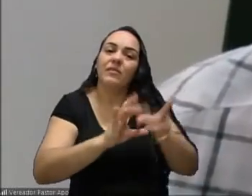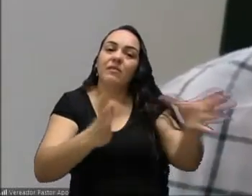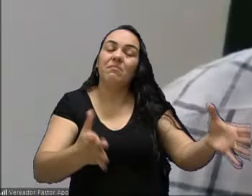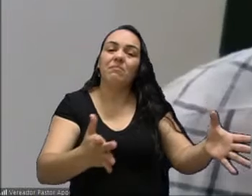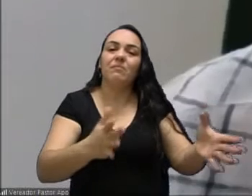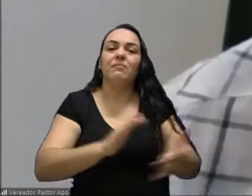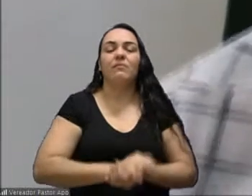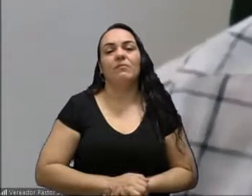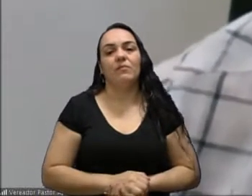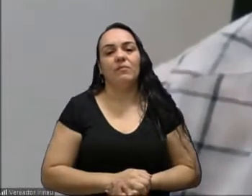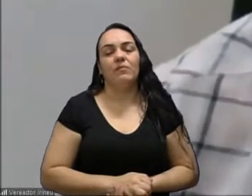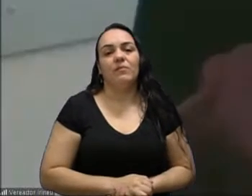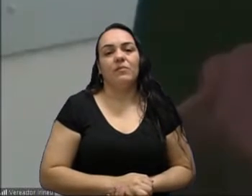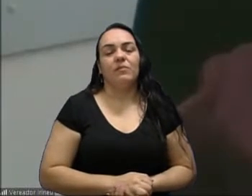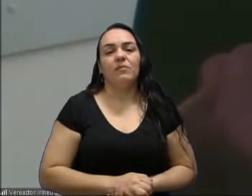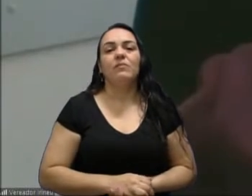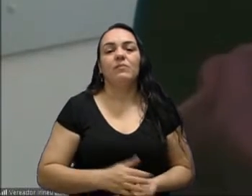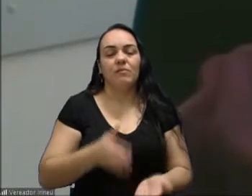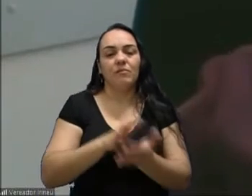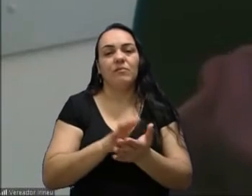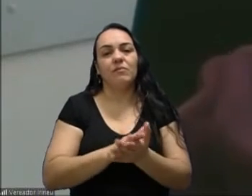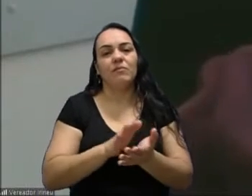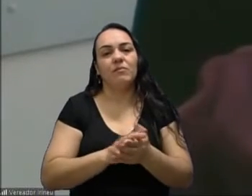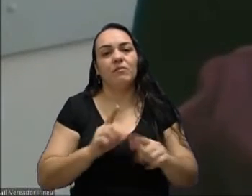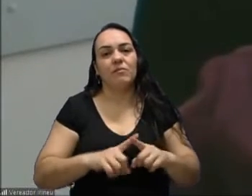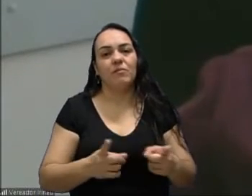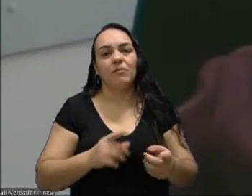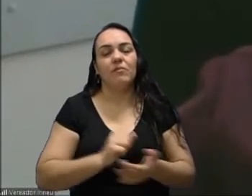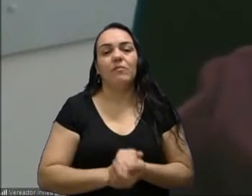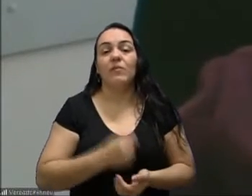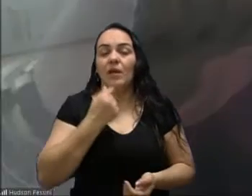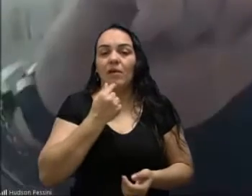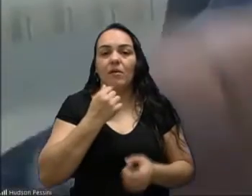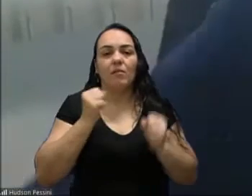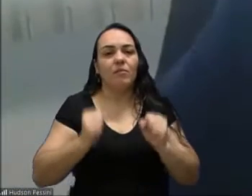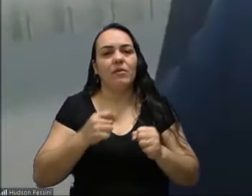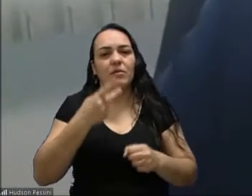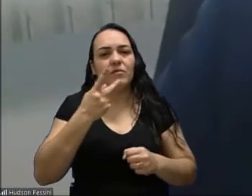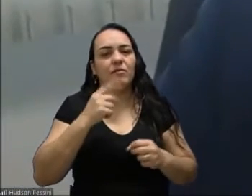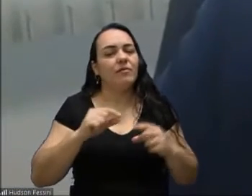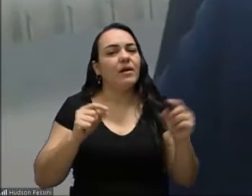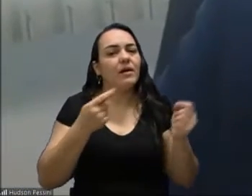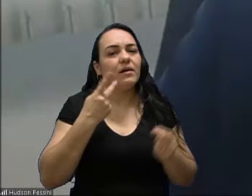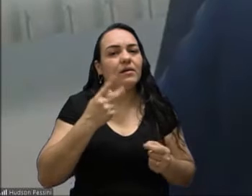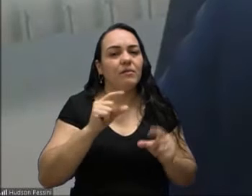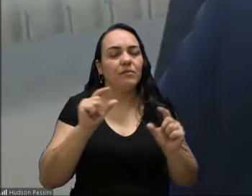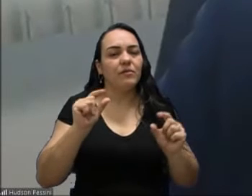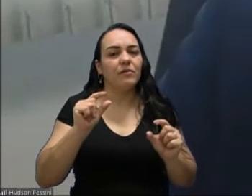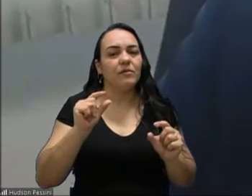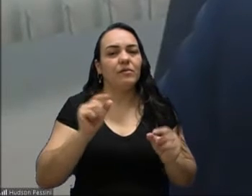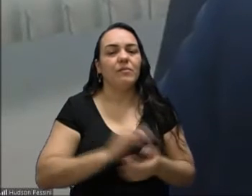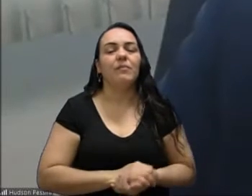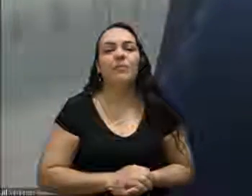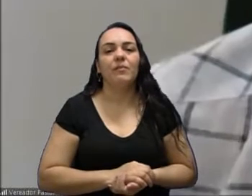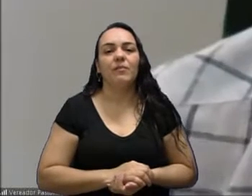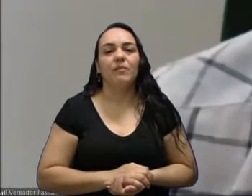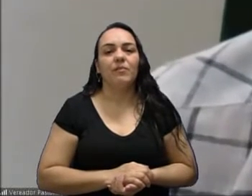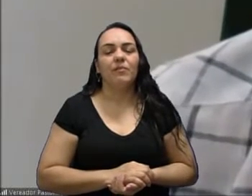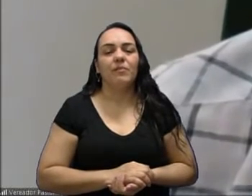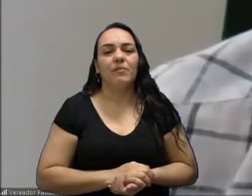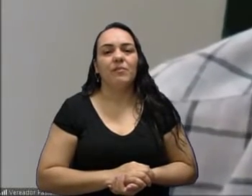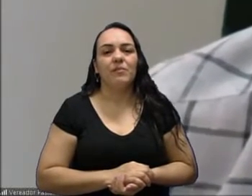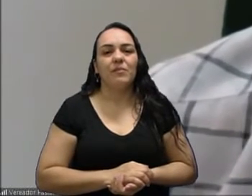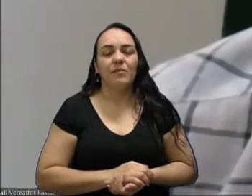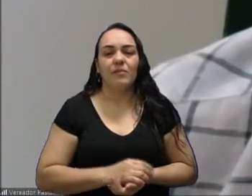a vossa excelência. Pela ordem de expandar. Posso fazer um pequeno adendo, presidente? Claro, claro. Presidente,